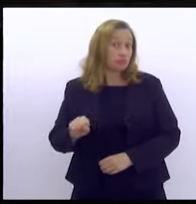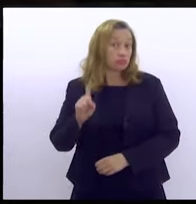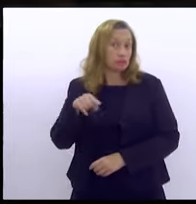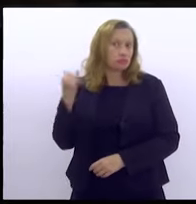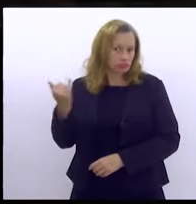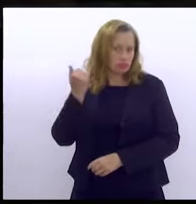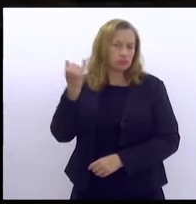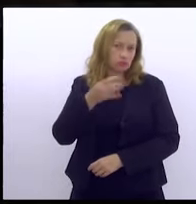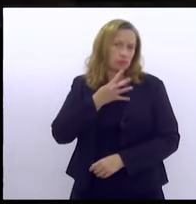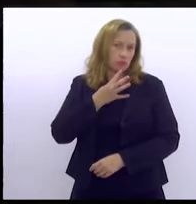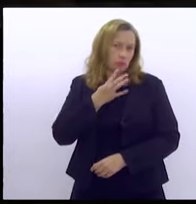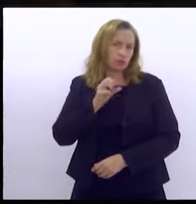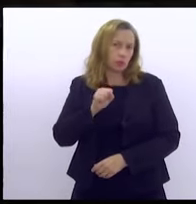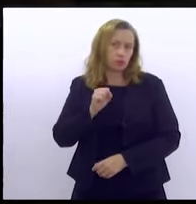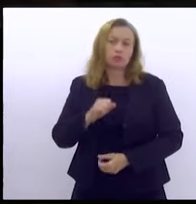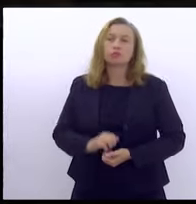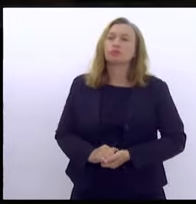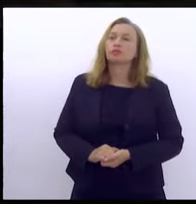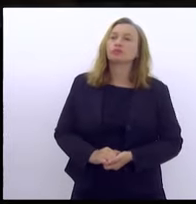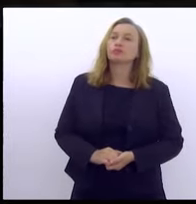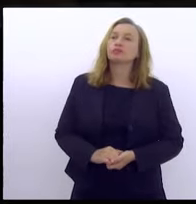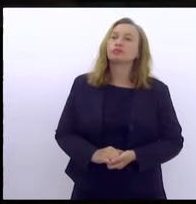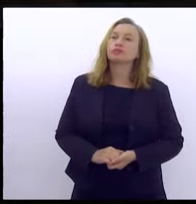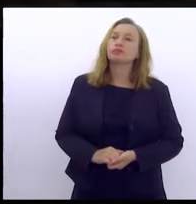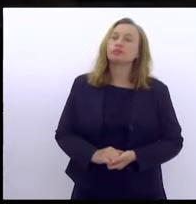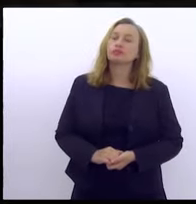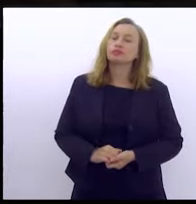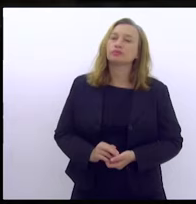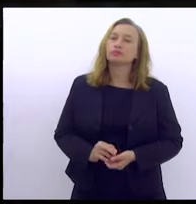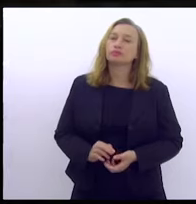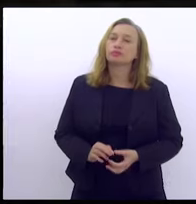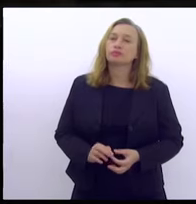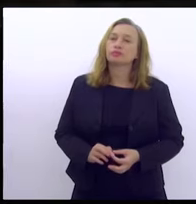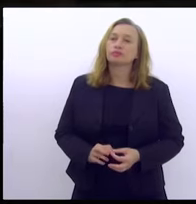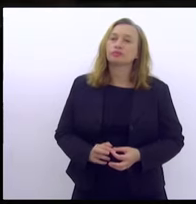importante reconhecer isso. Eu, inclusive,